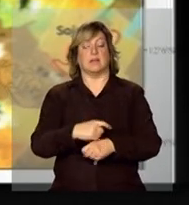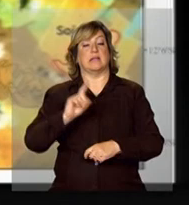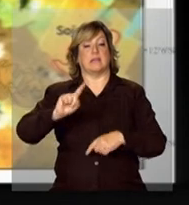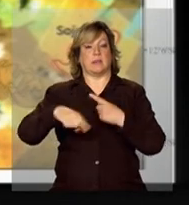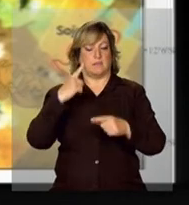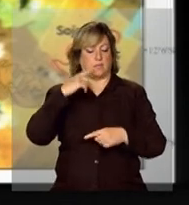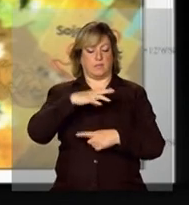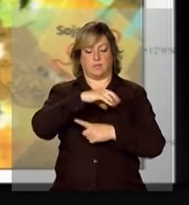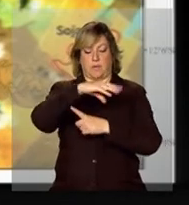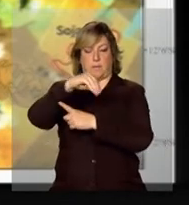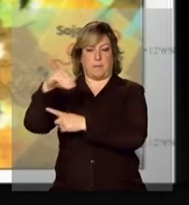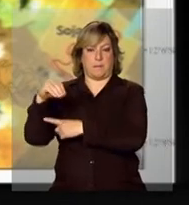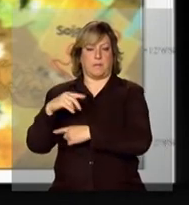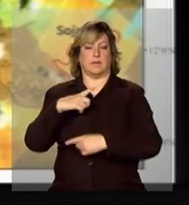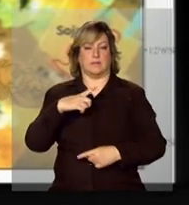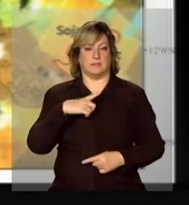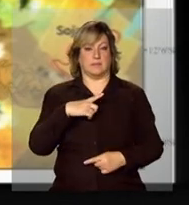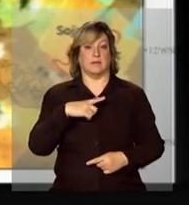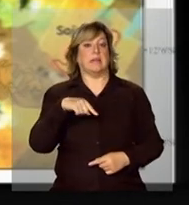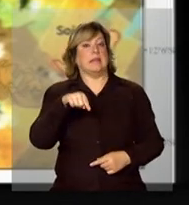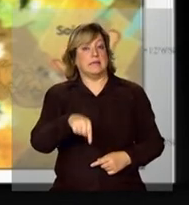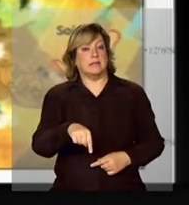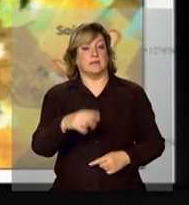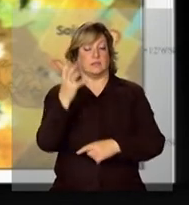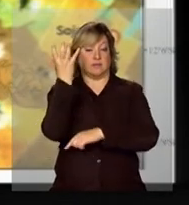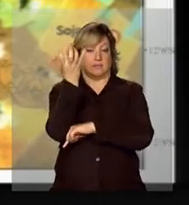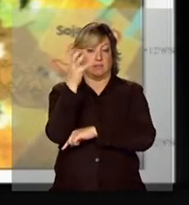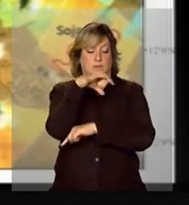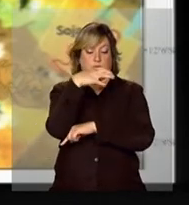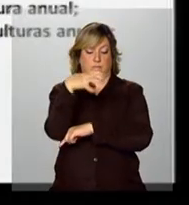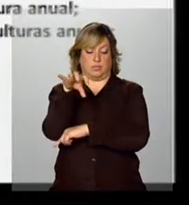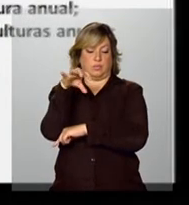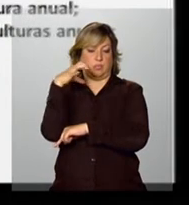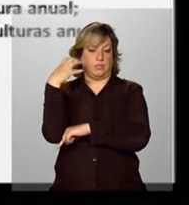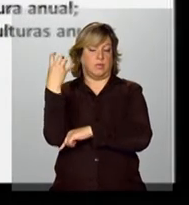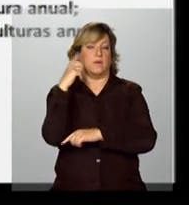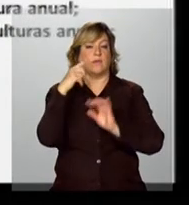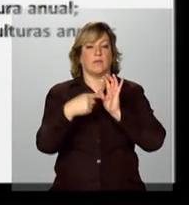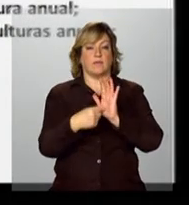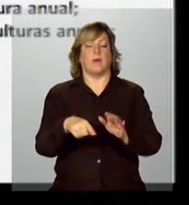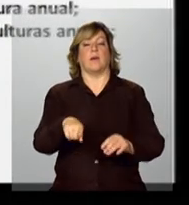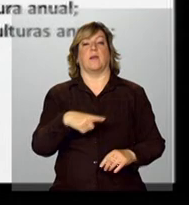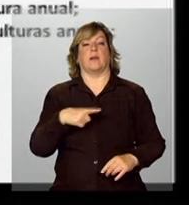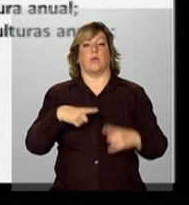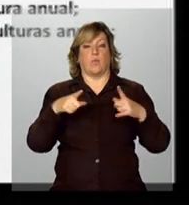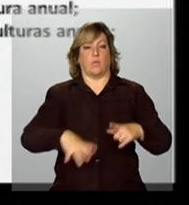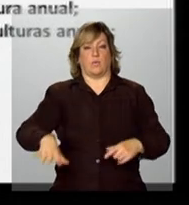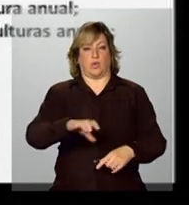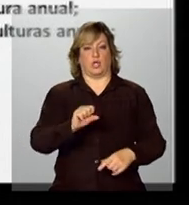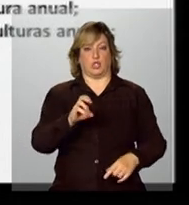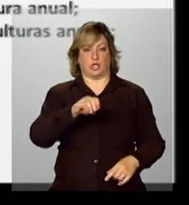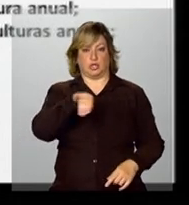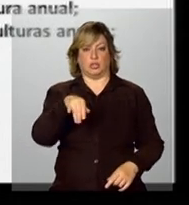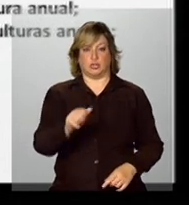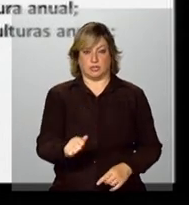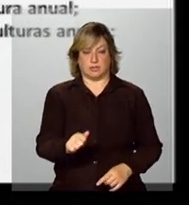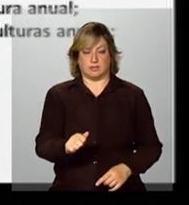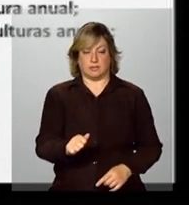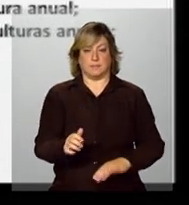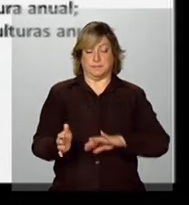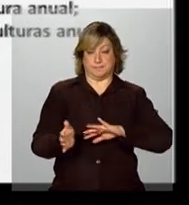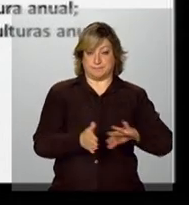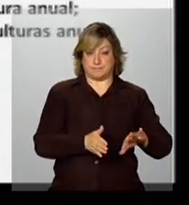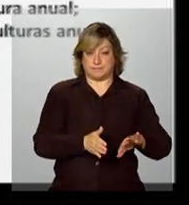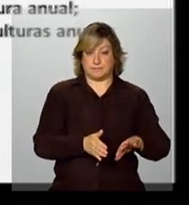sobrevoado. No caso aqui, a imagem de satélite já está indicando que é uma área de soja. Bom, o que é interessante é